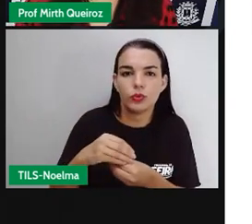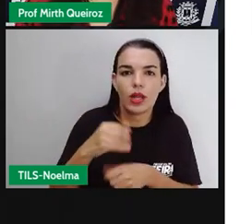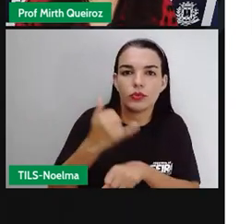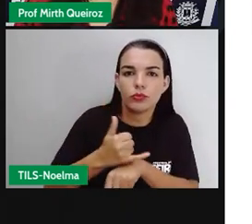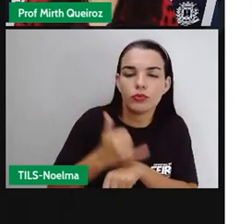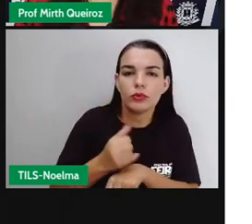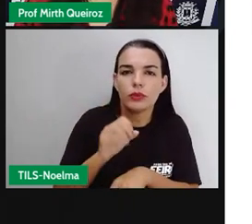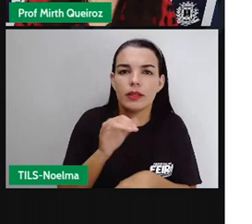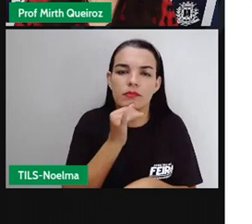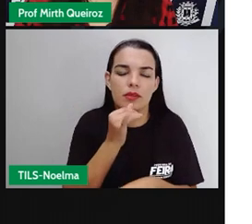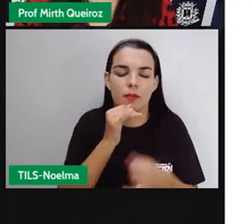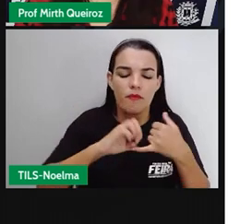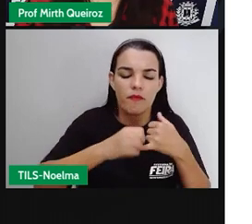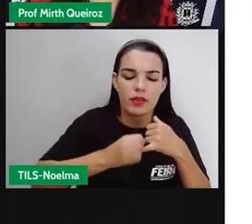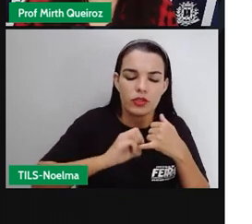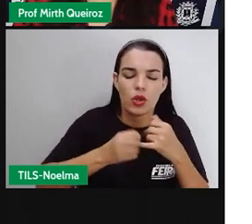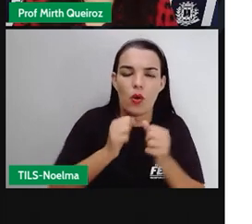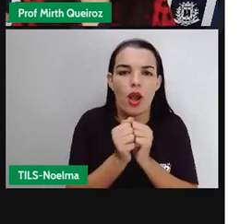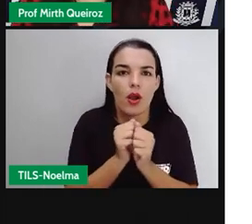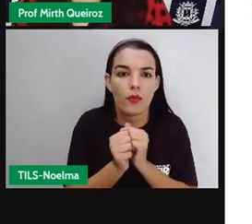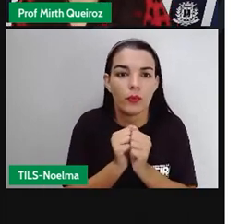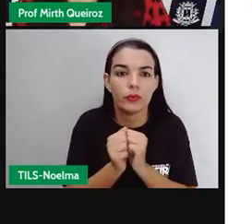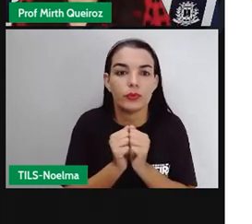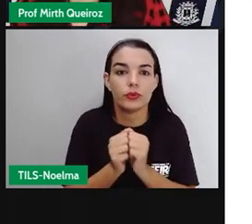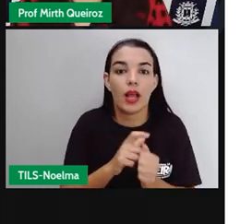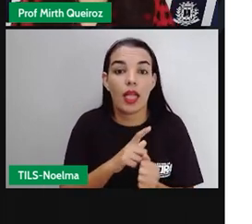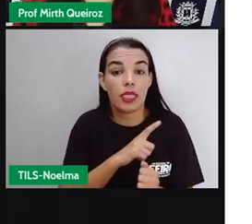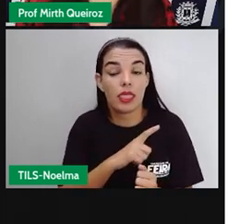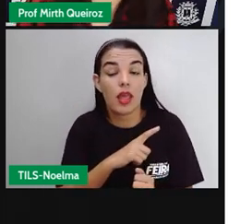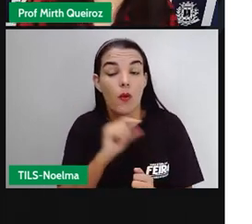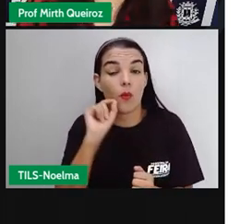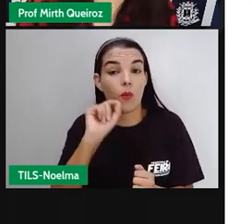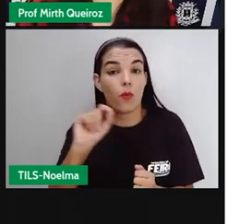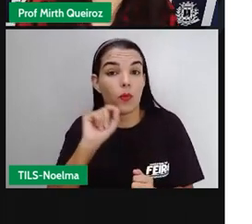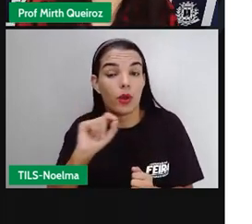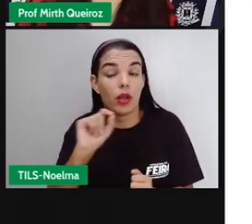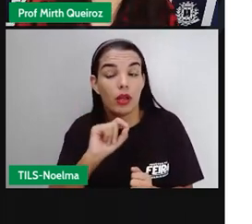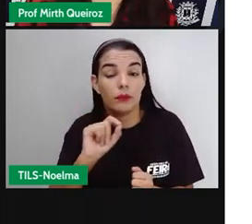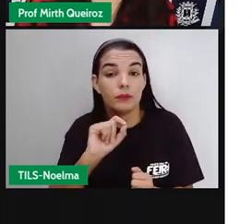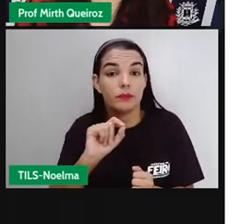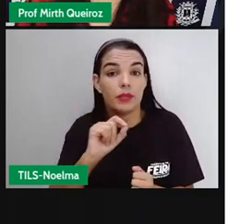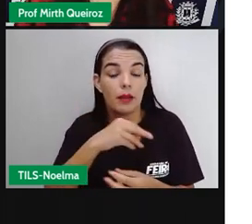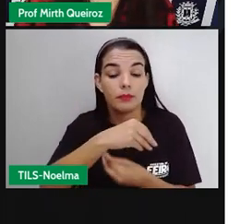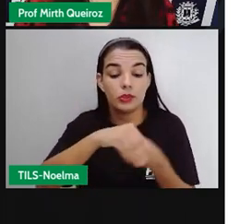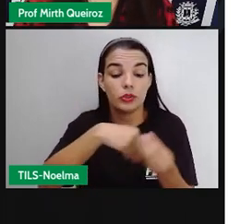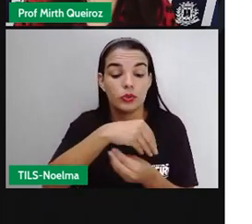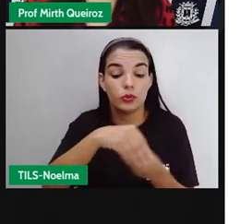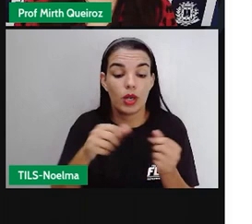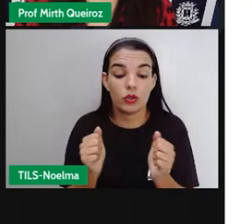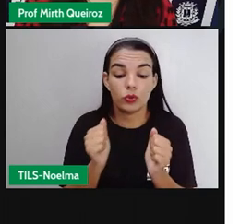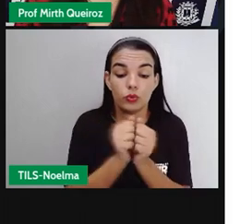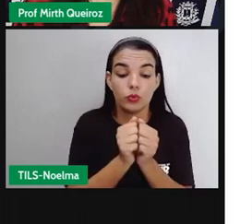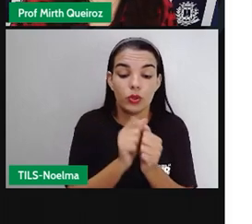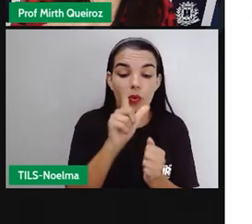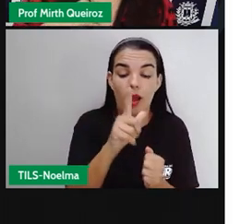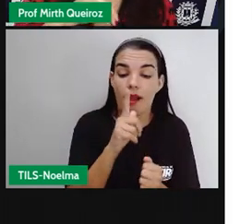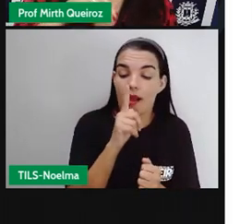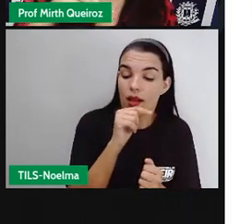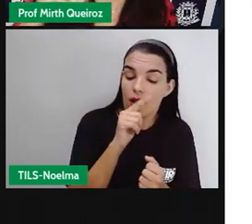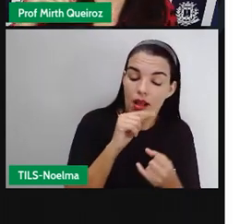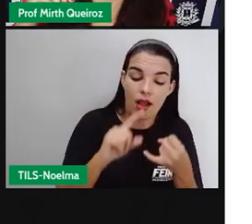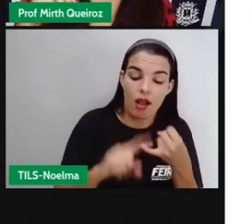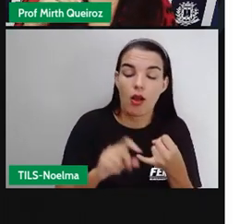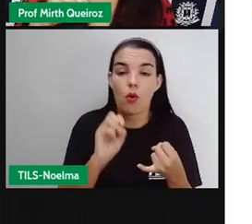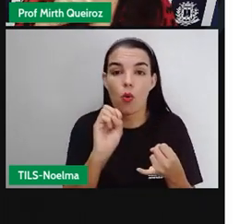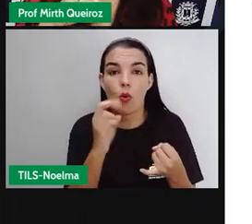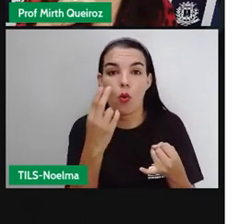também, né, de líquidos e sólidos, que é o caso, por exemplo, quando a gente coloca um